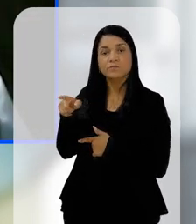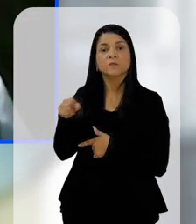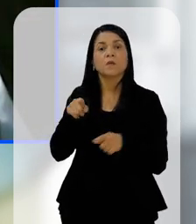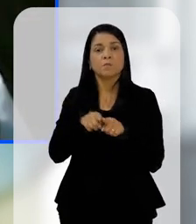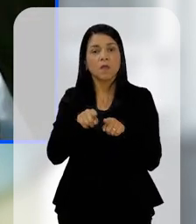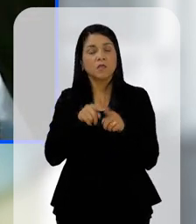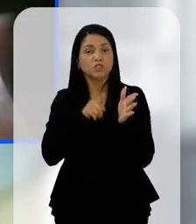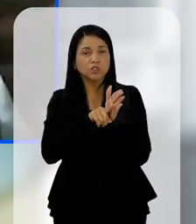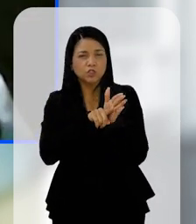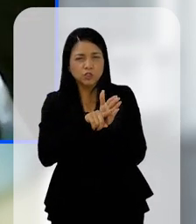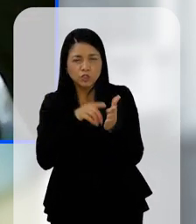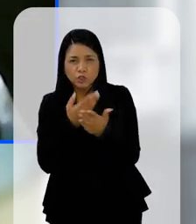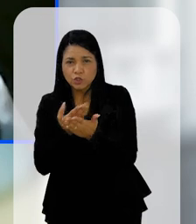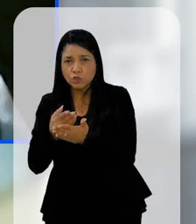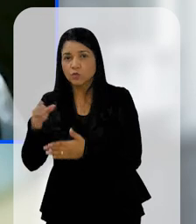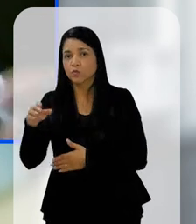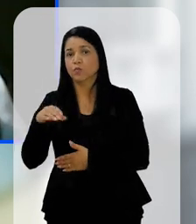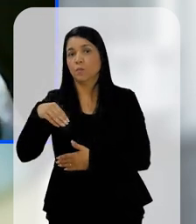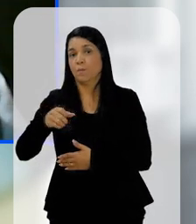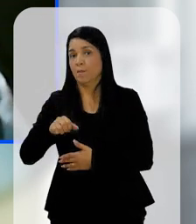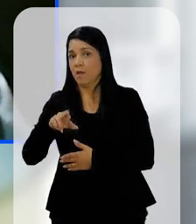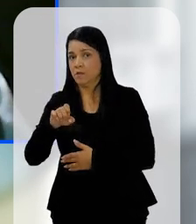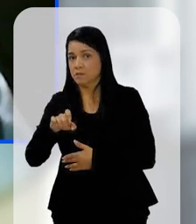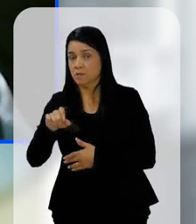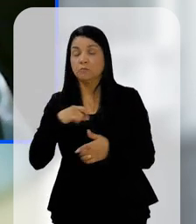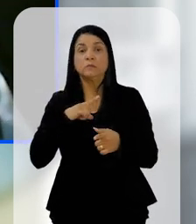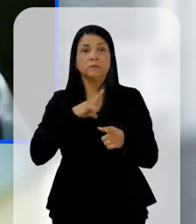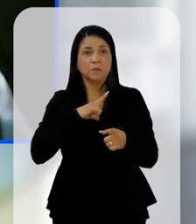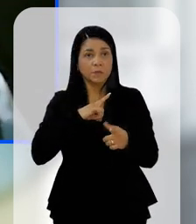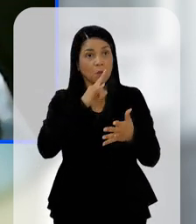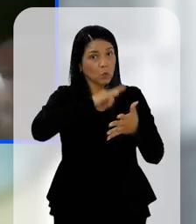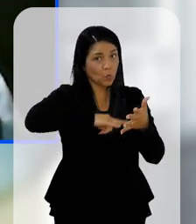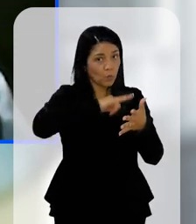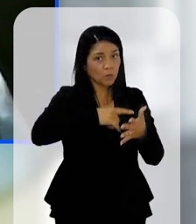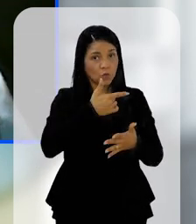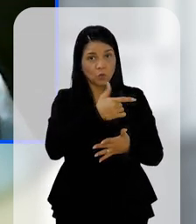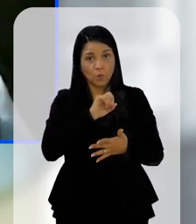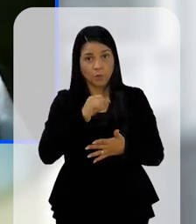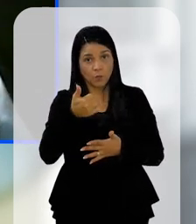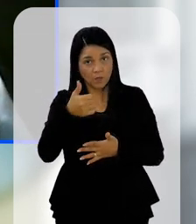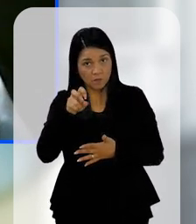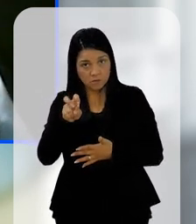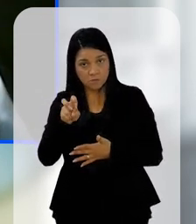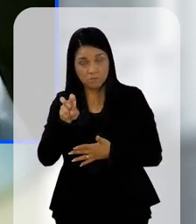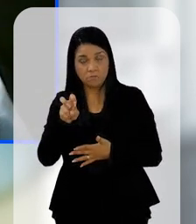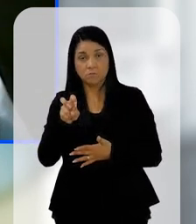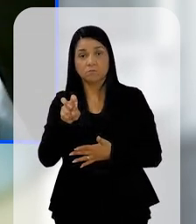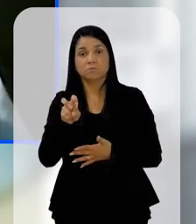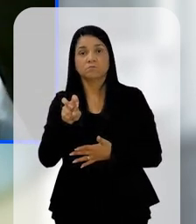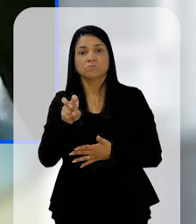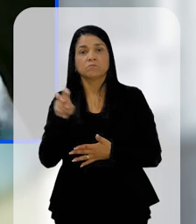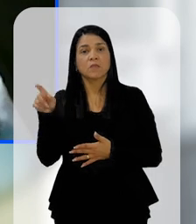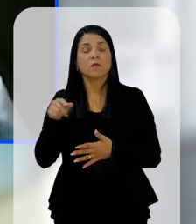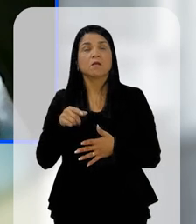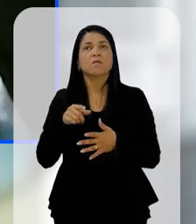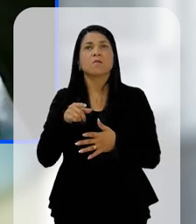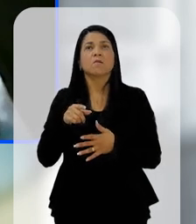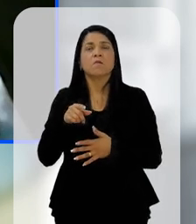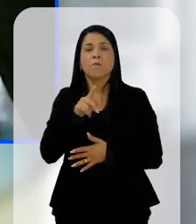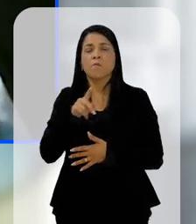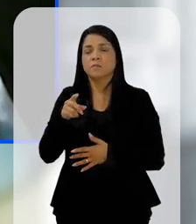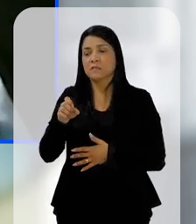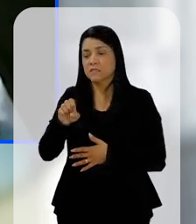professor Marcelo Dutra e de outros, tem um documento de 2015. Feito pelo